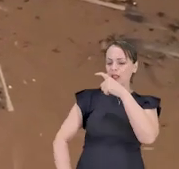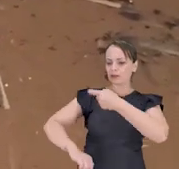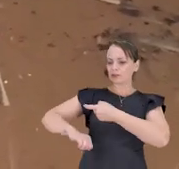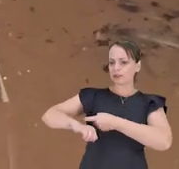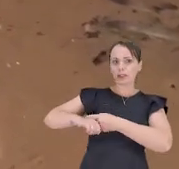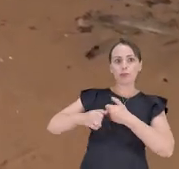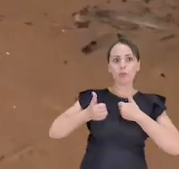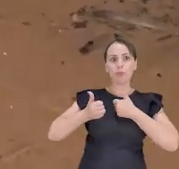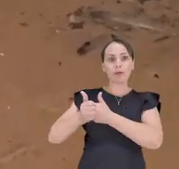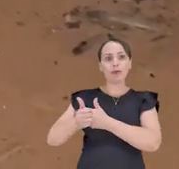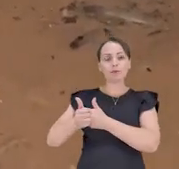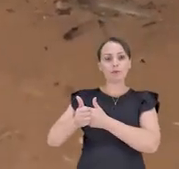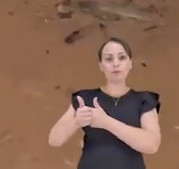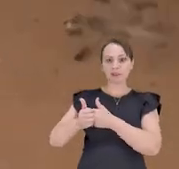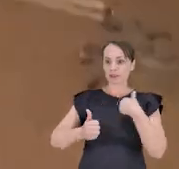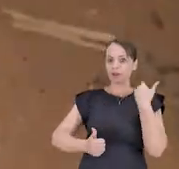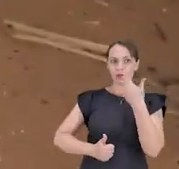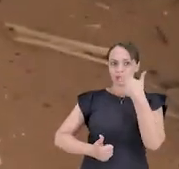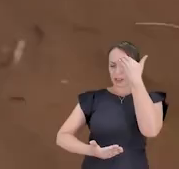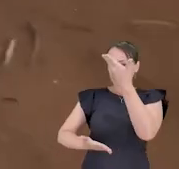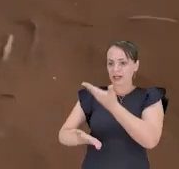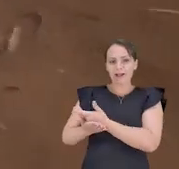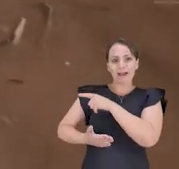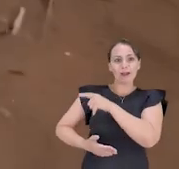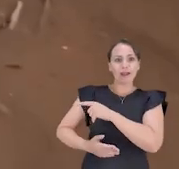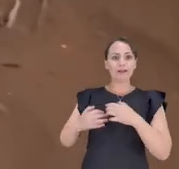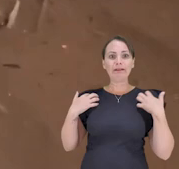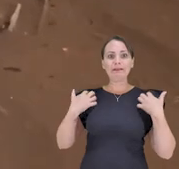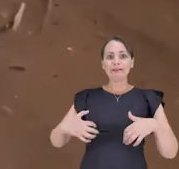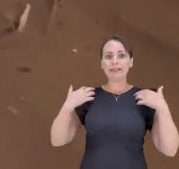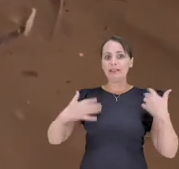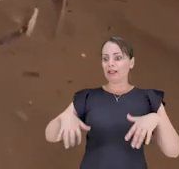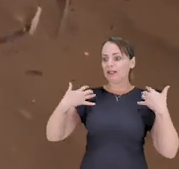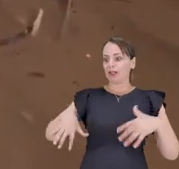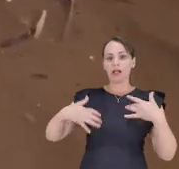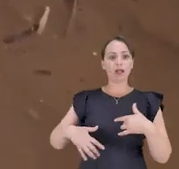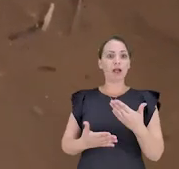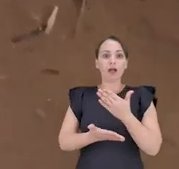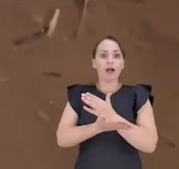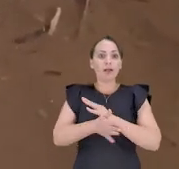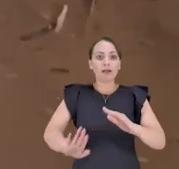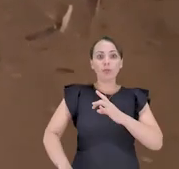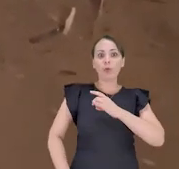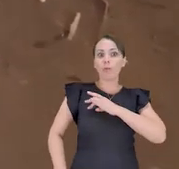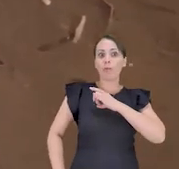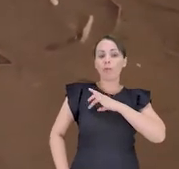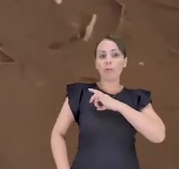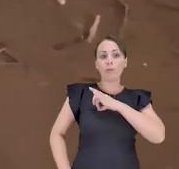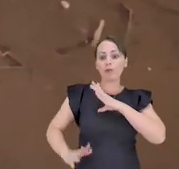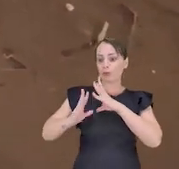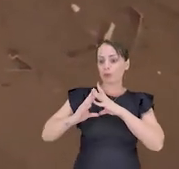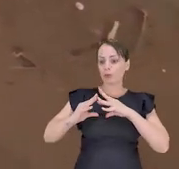tanto de nós e acreditamos que seu desespero era tanto que o medo dos seres humanos se